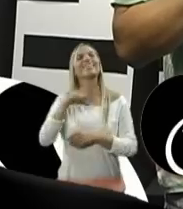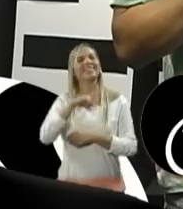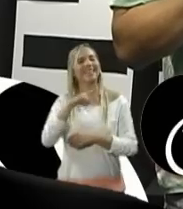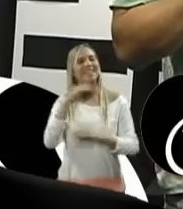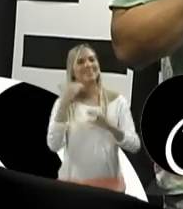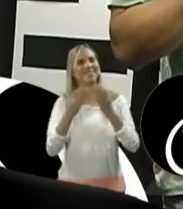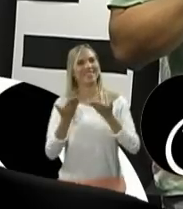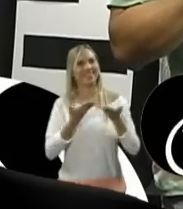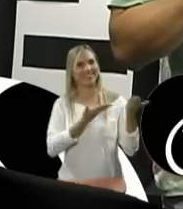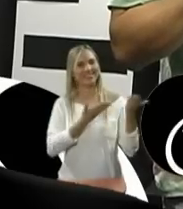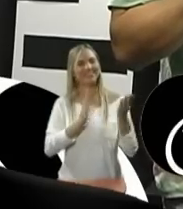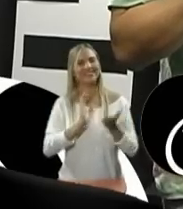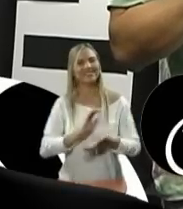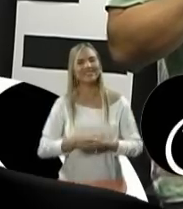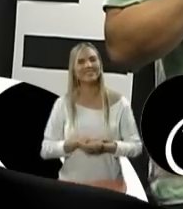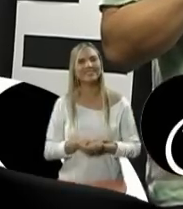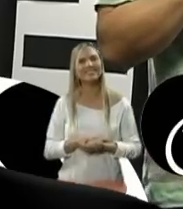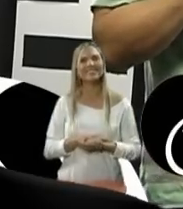é